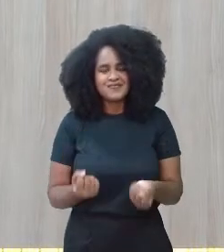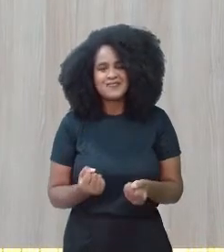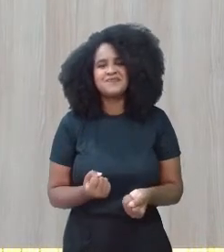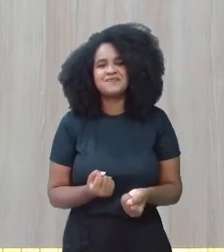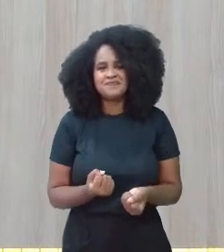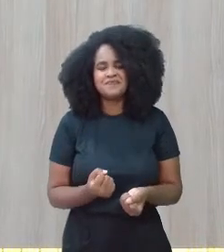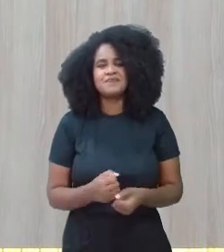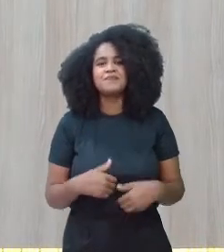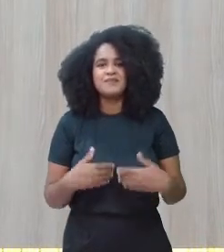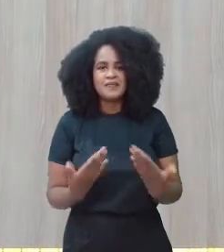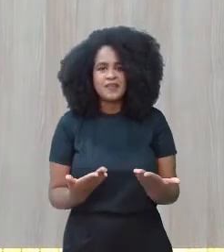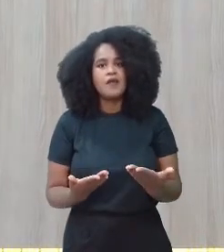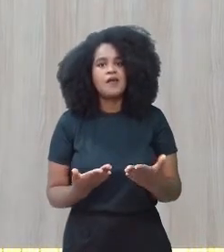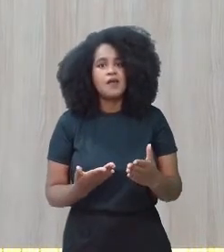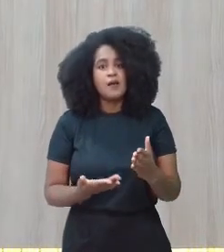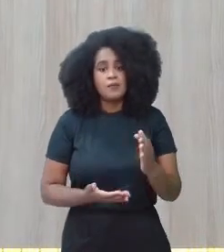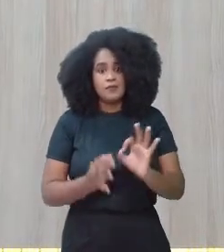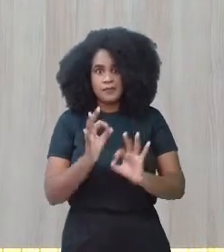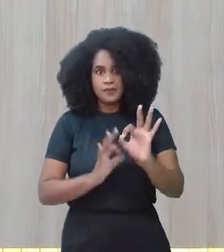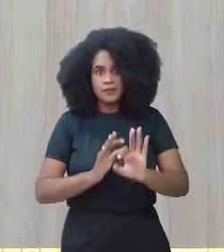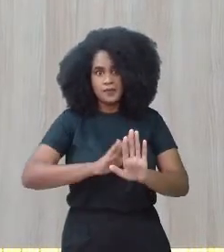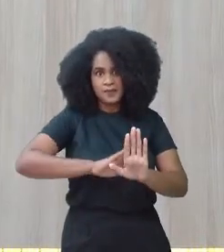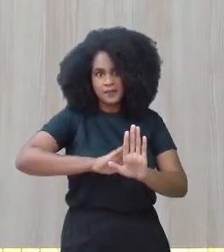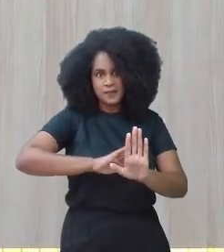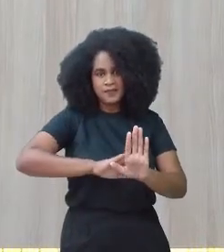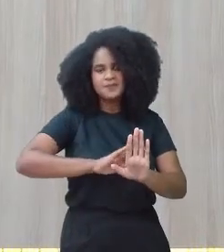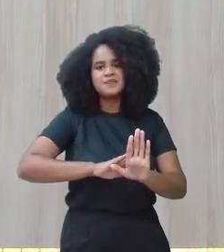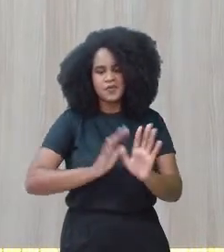gente, é maravilhosa essa equipe. Bia, bom dia para você também.